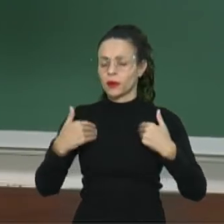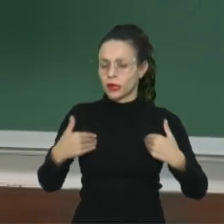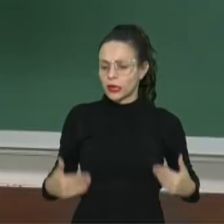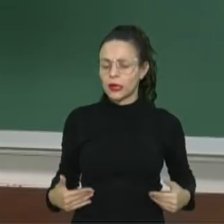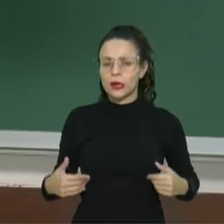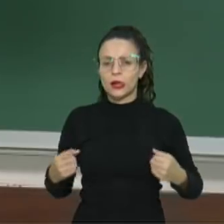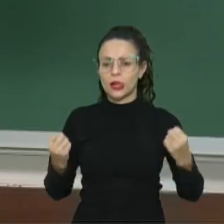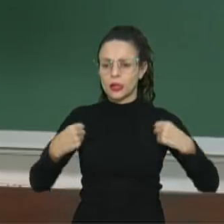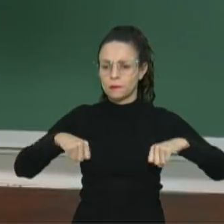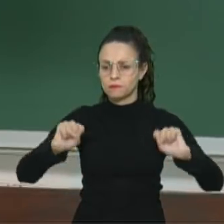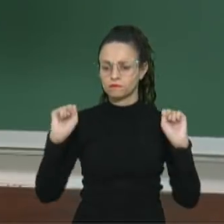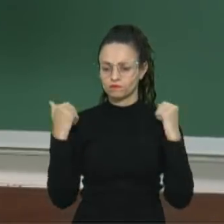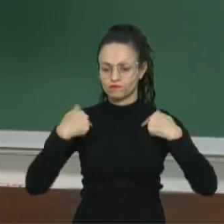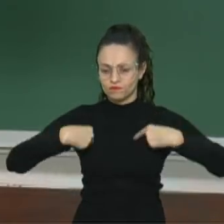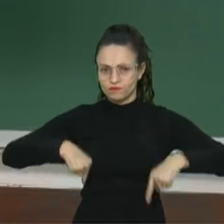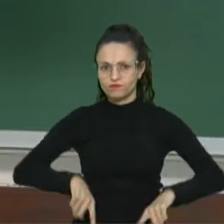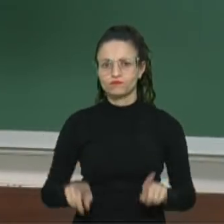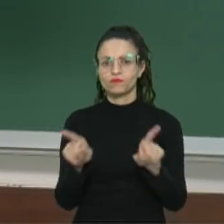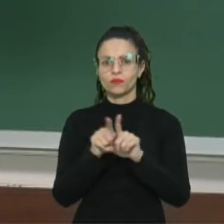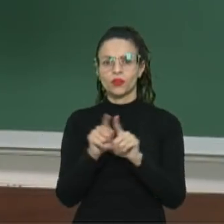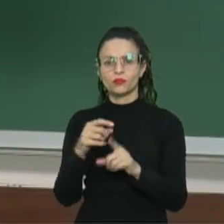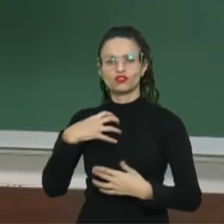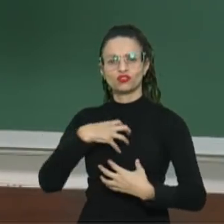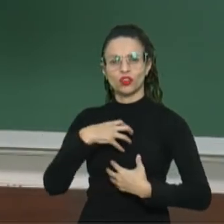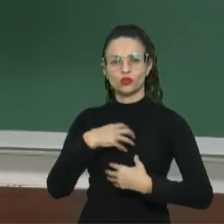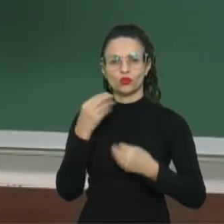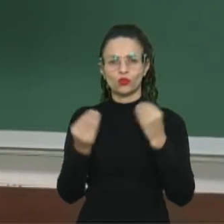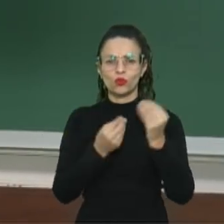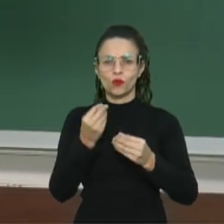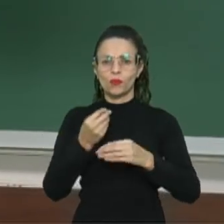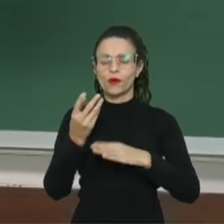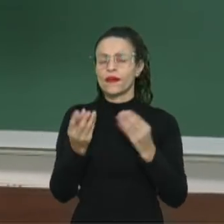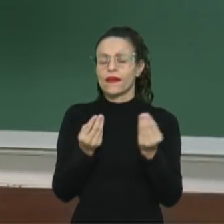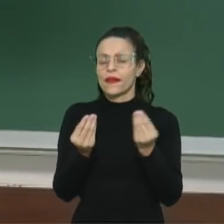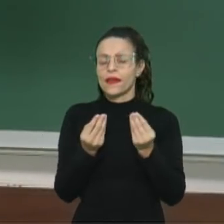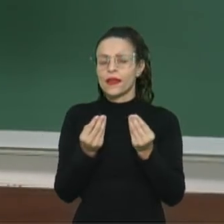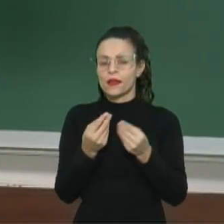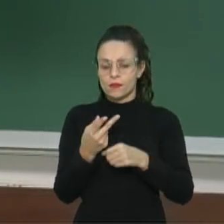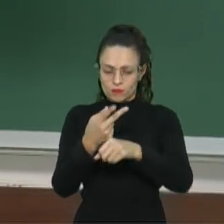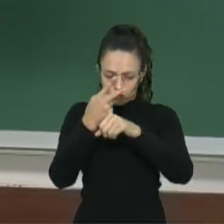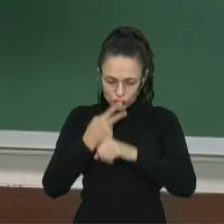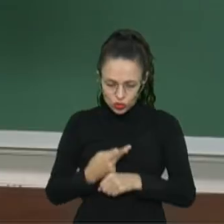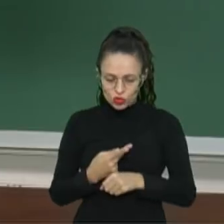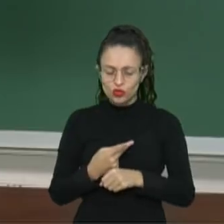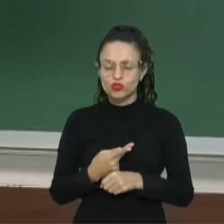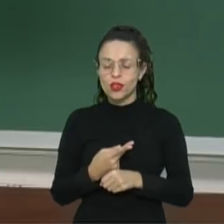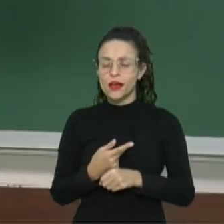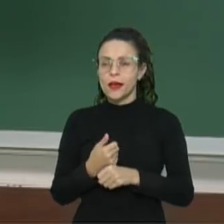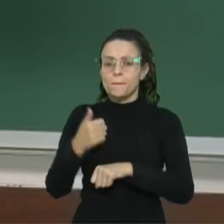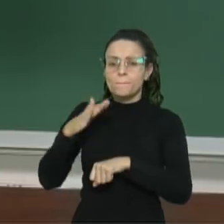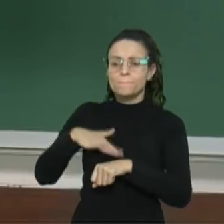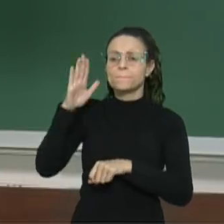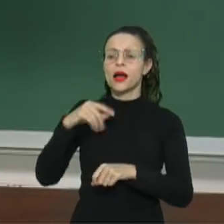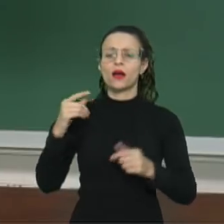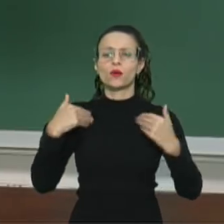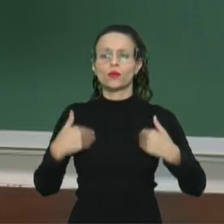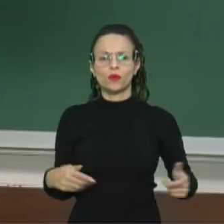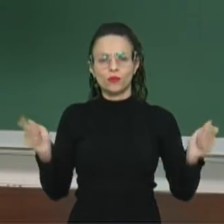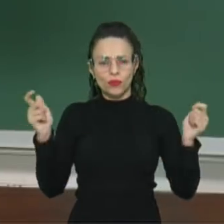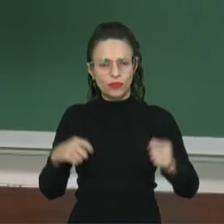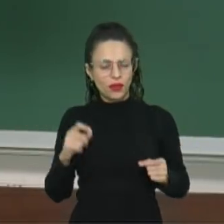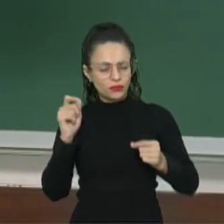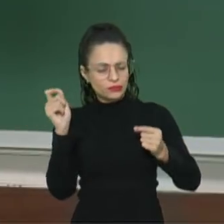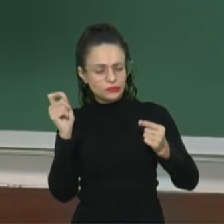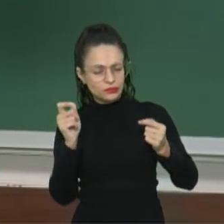né? Mexendo esse corpo de forma de buscar o além, né? Que possibilidades o corpo